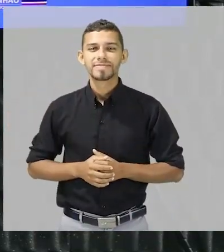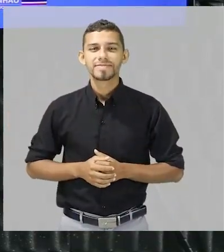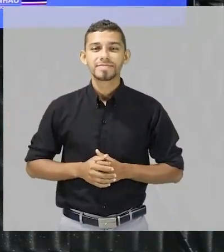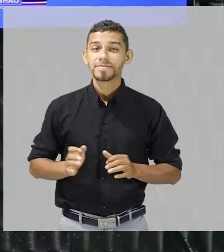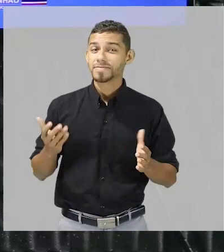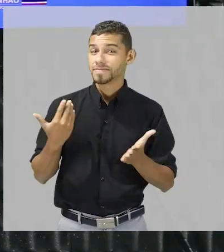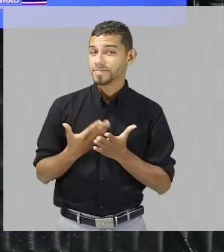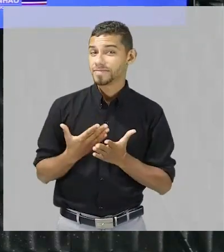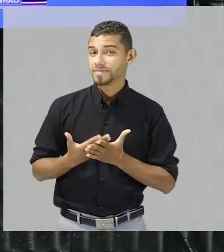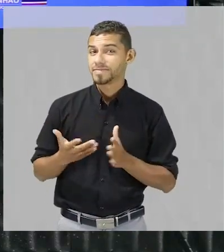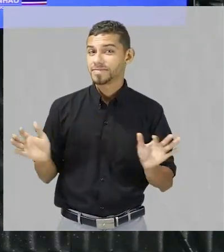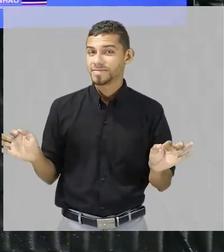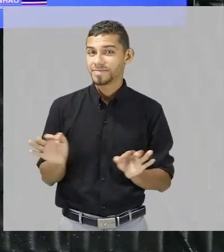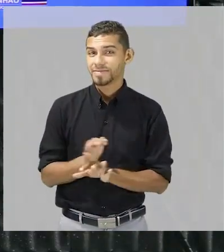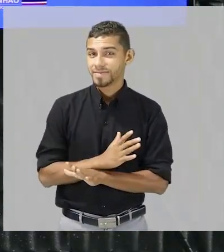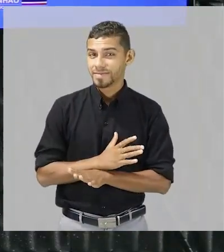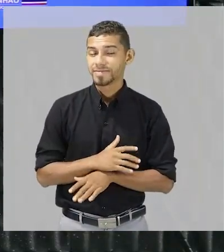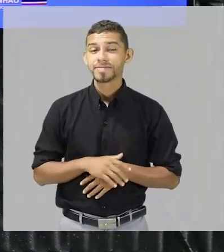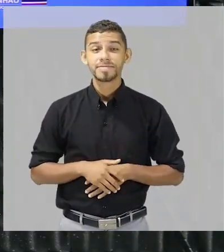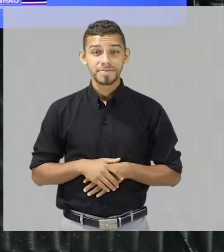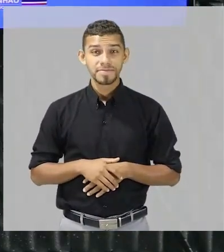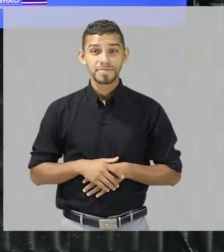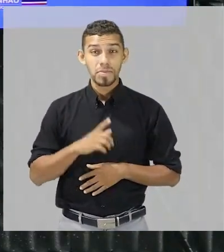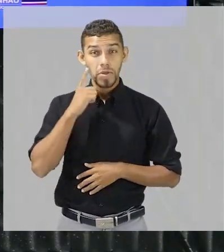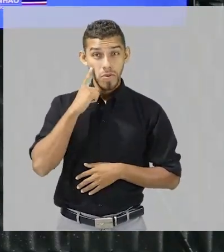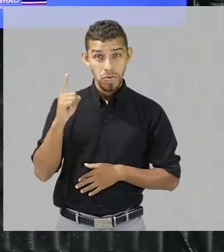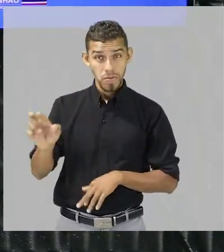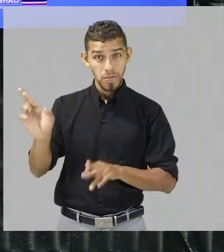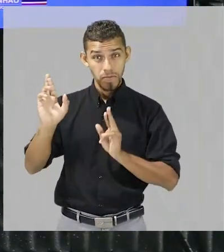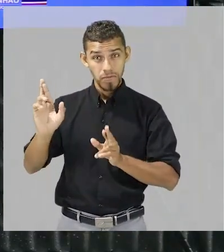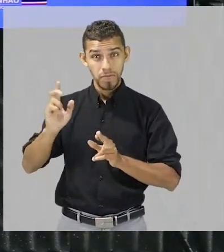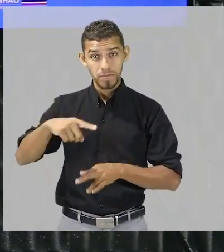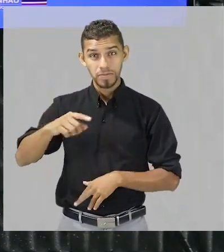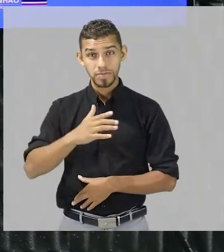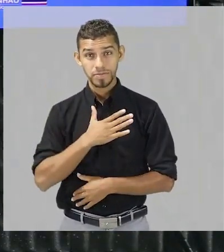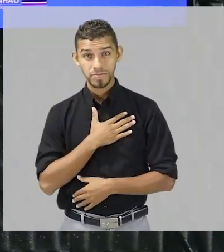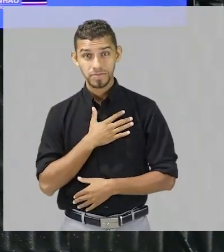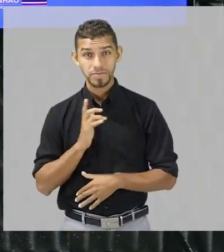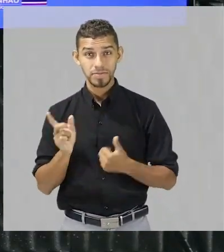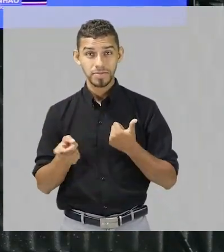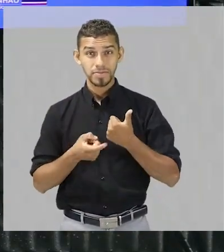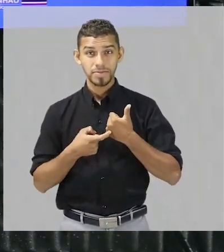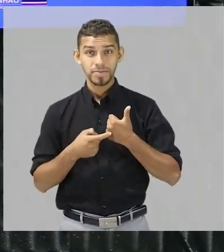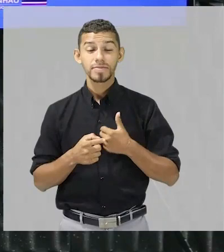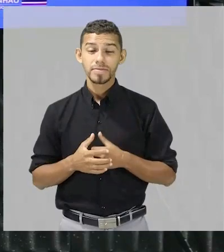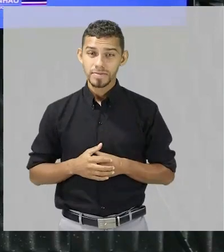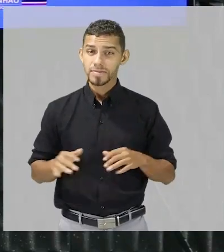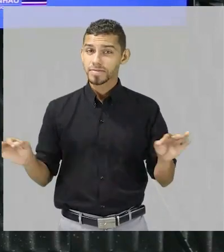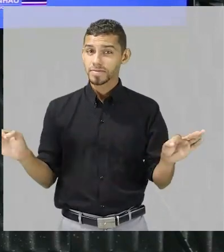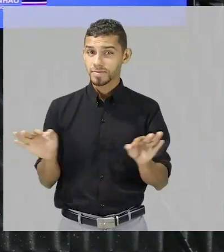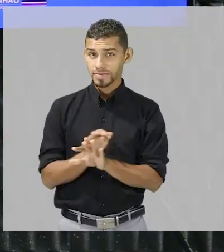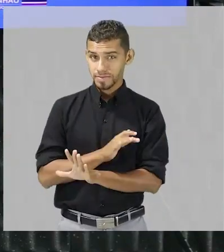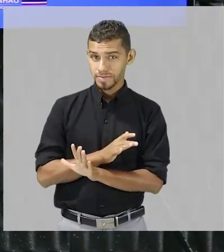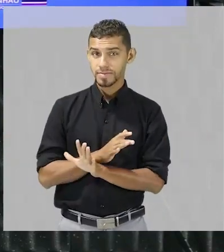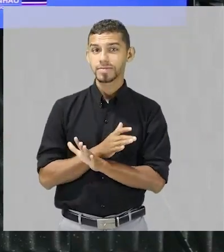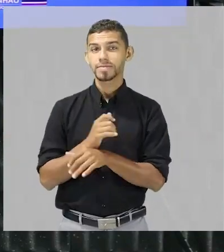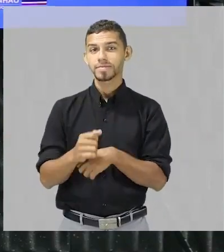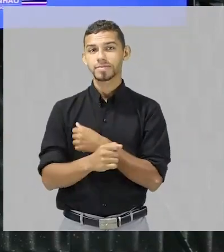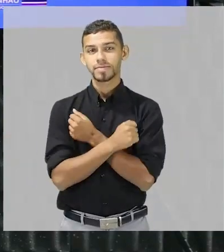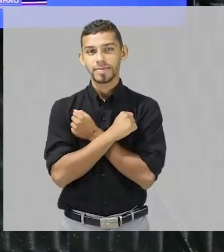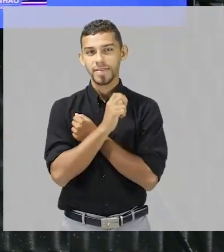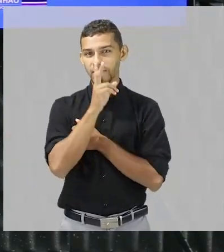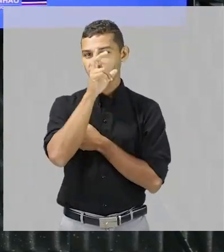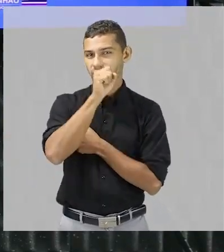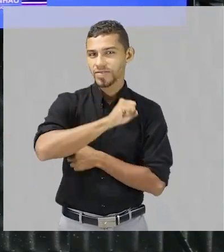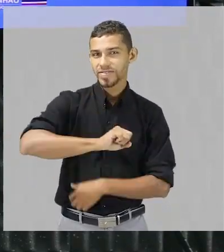turminha? Essa foi a nossa aula, funções orgânicas. Espero que vocês tenham gostado. Turma, ficando por aqui, forte abraço a